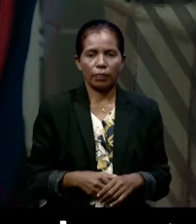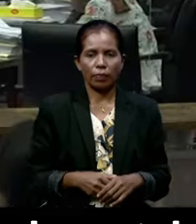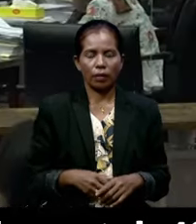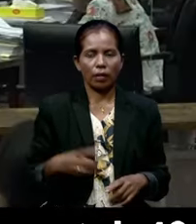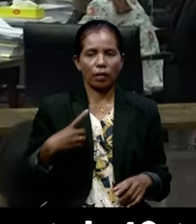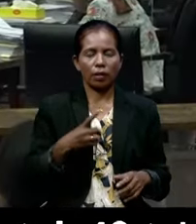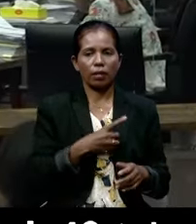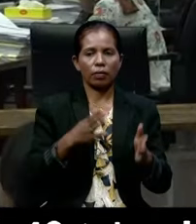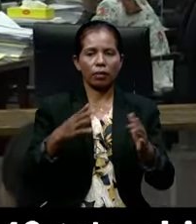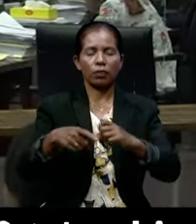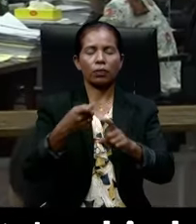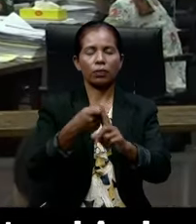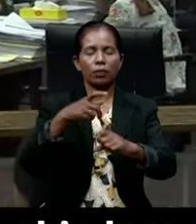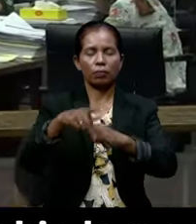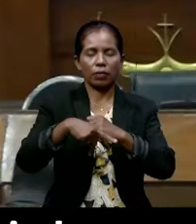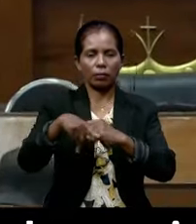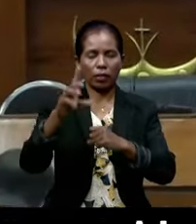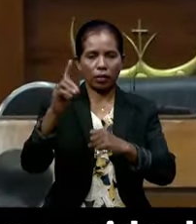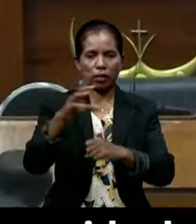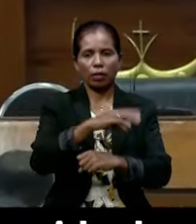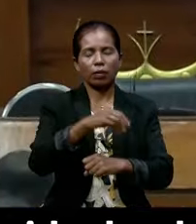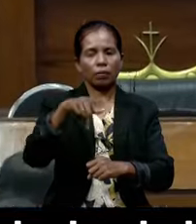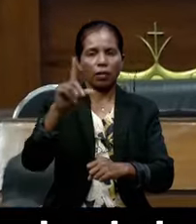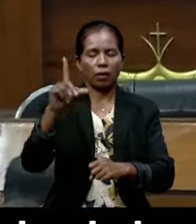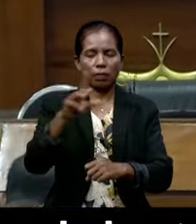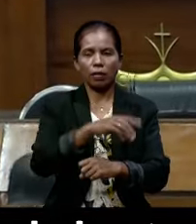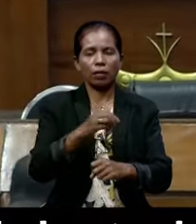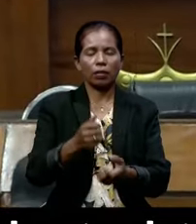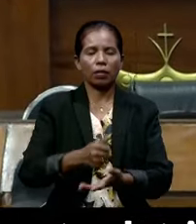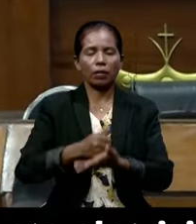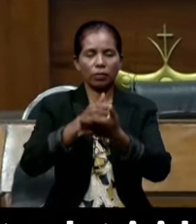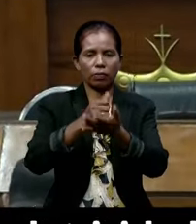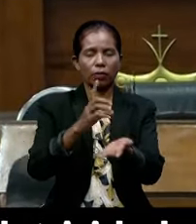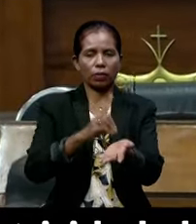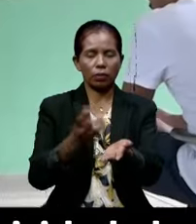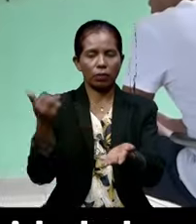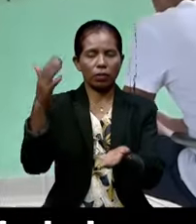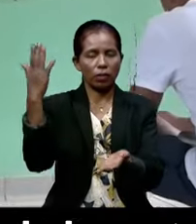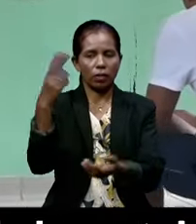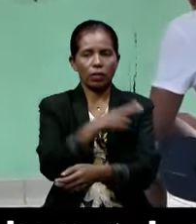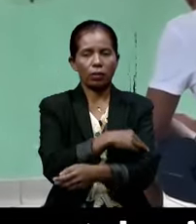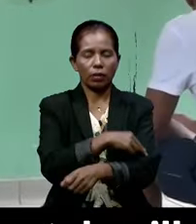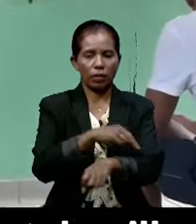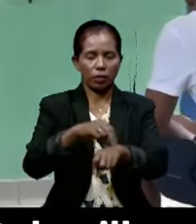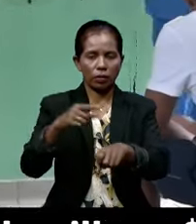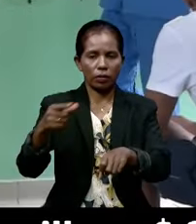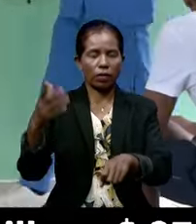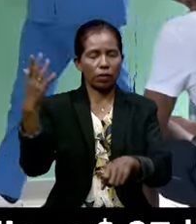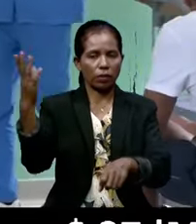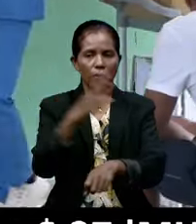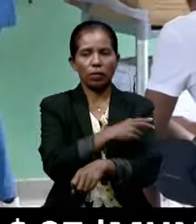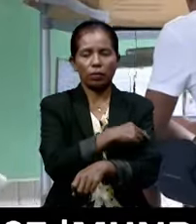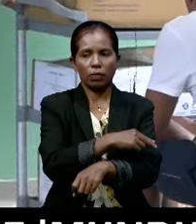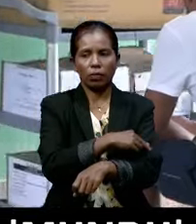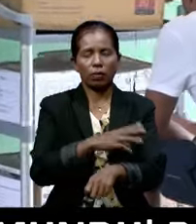Deputado de bancada PD, PLP, e Parlamento Nacional lamenta o atendimento pessoal saúde Sira e Hospital Nacional, no Monsi Hospital